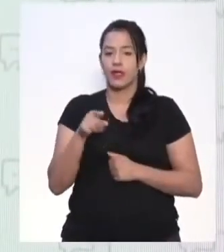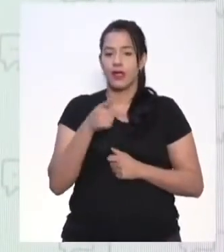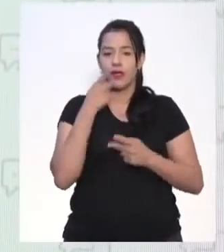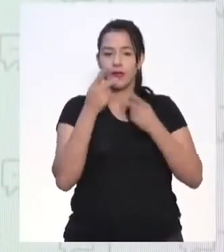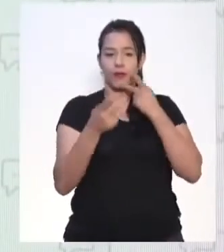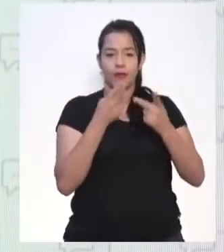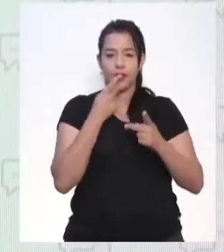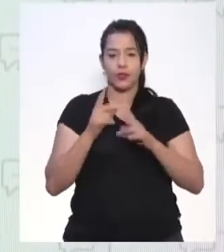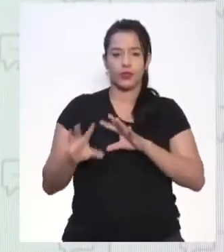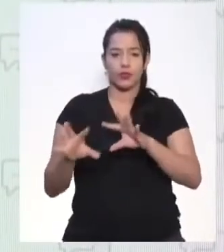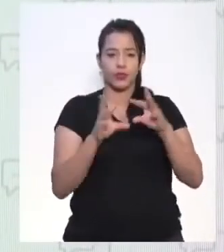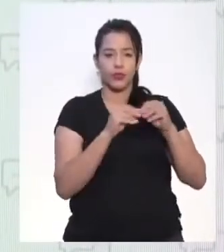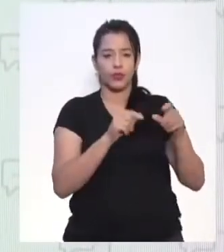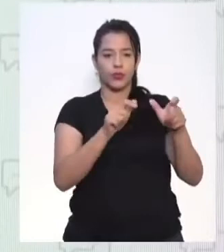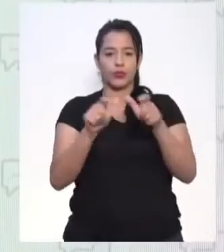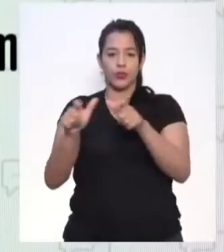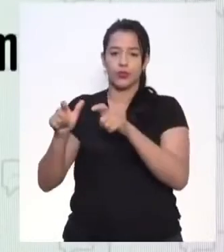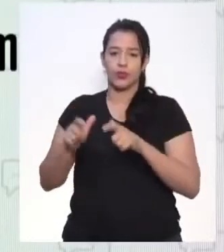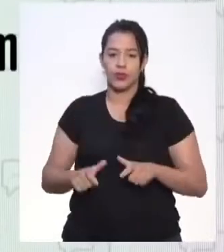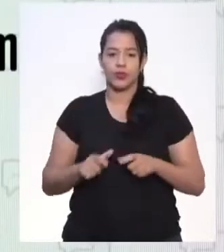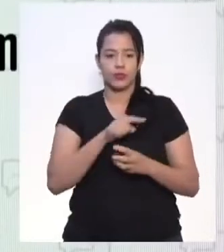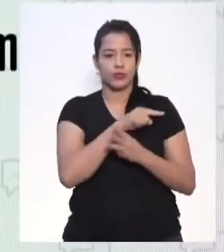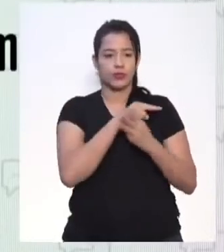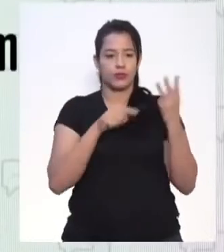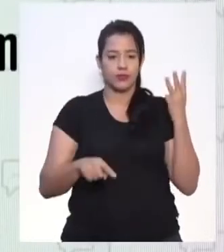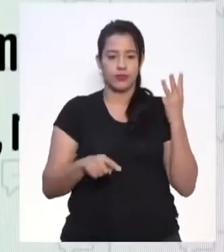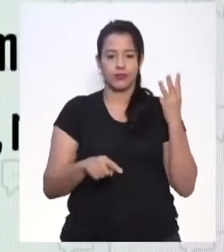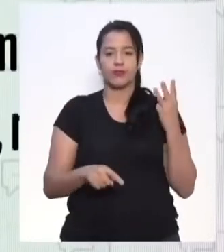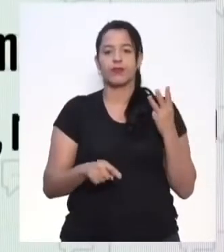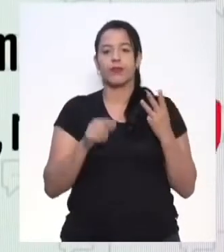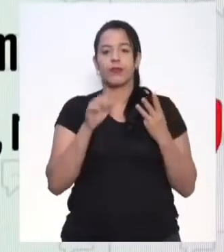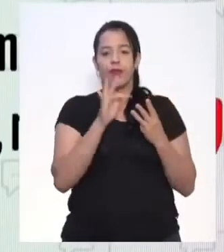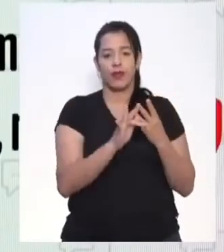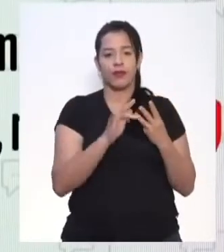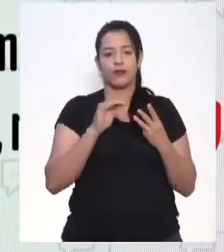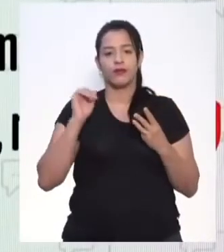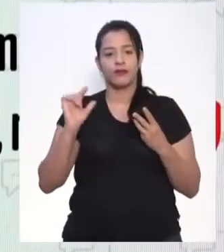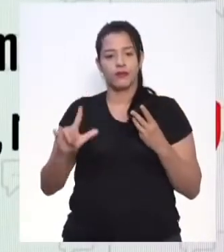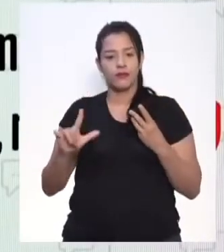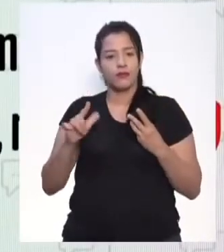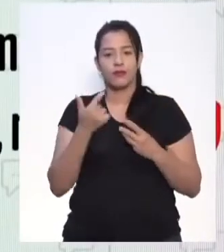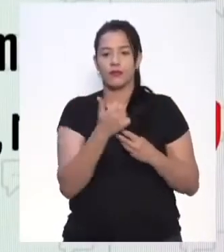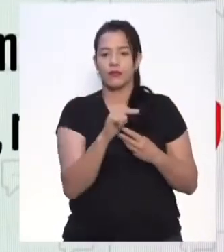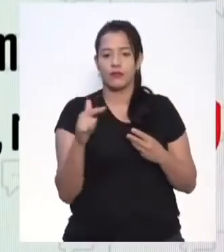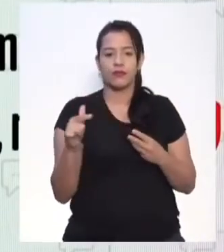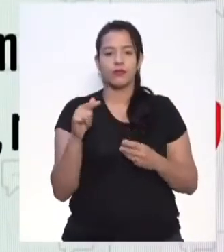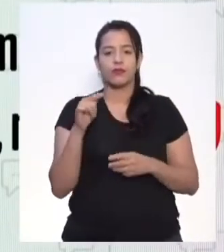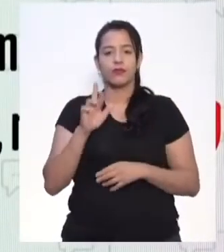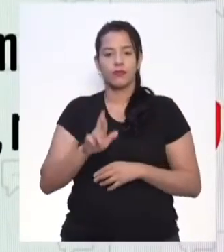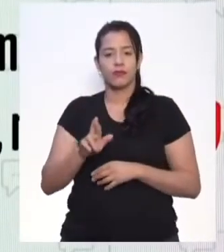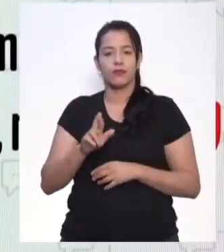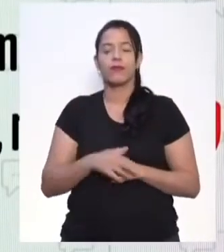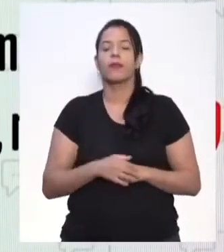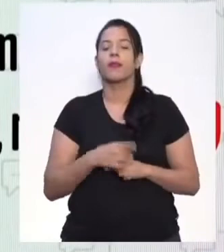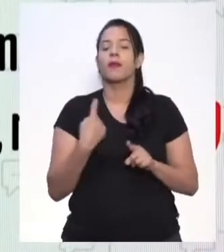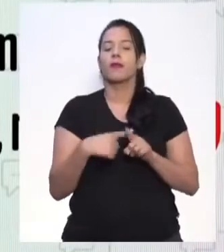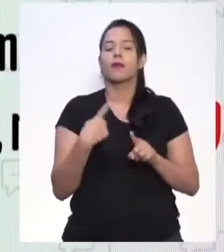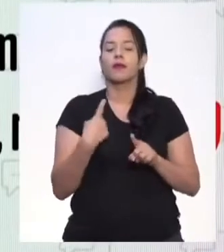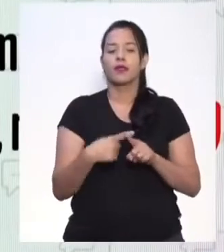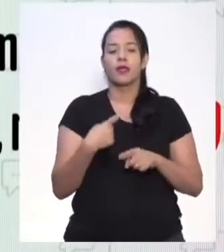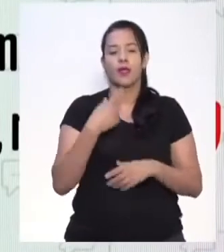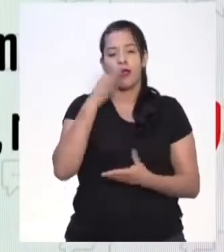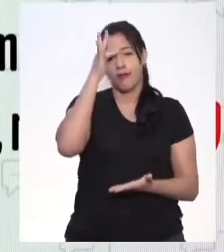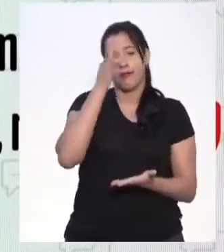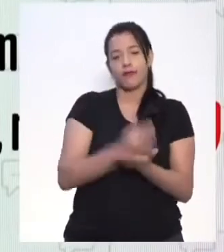por toda a costa carece de 3 letras. Não se acha nela F, nem L, nem R, porque assim não tem